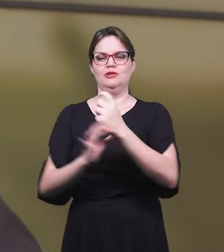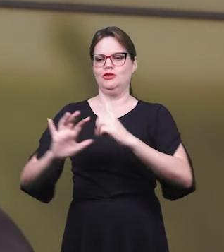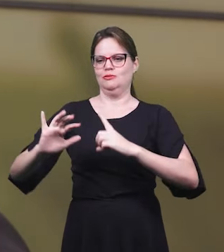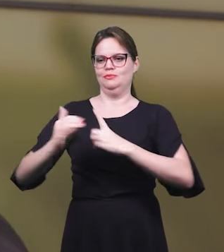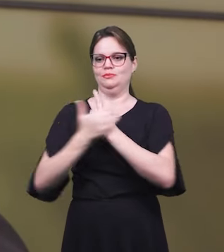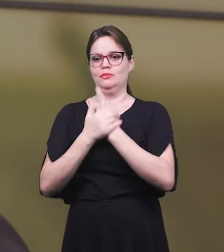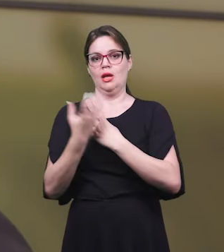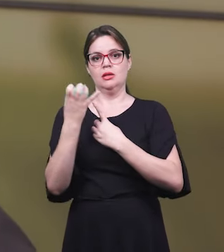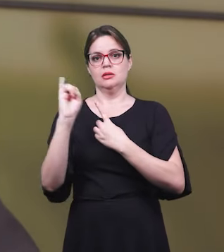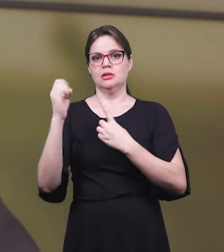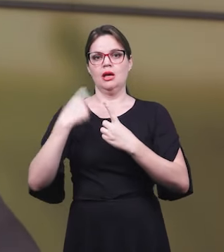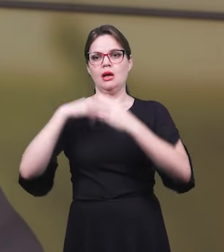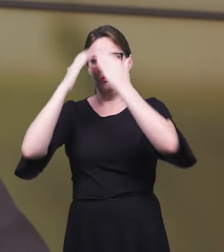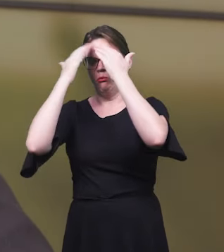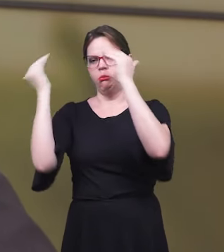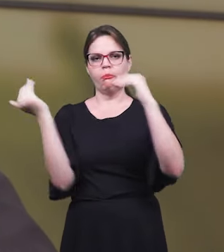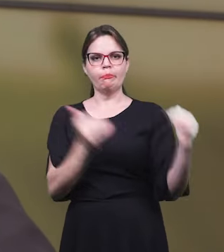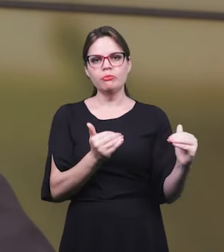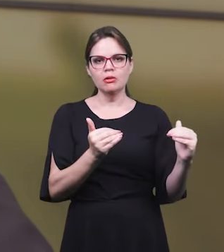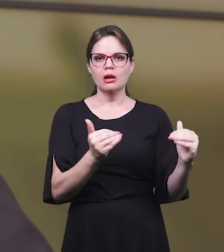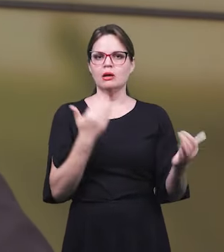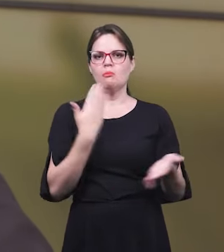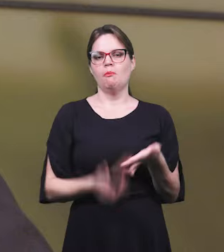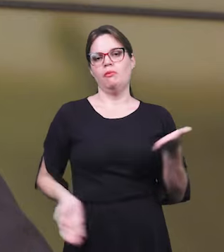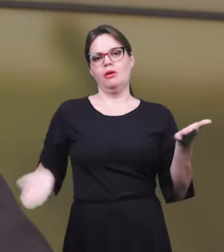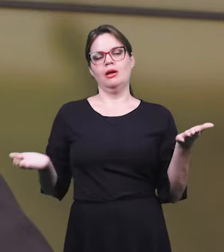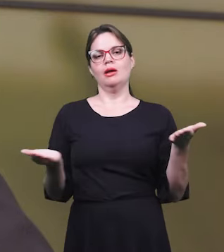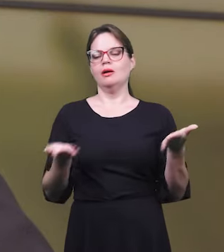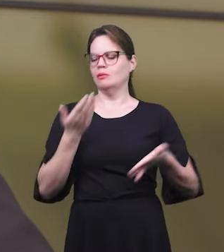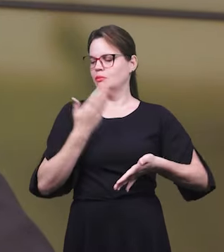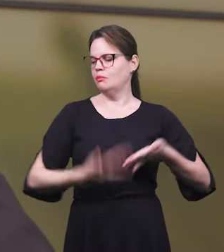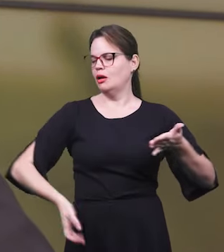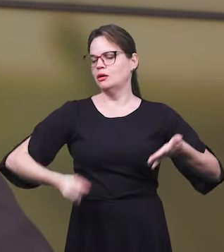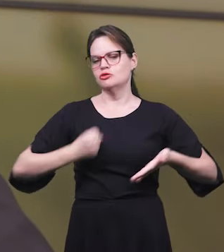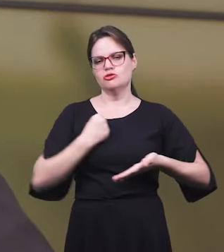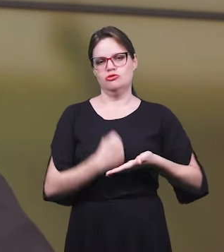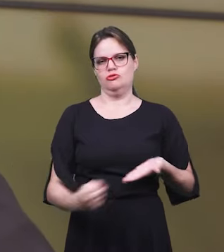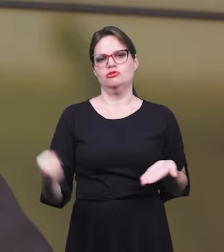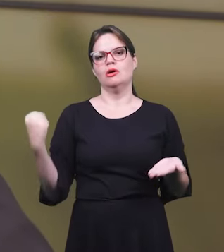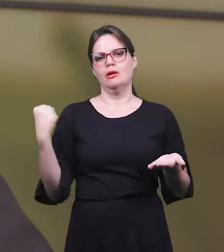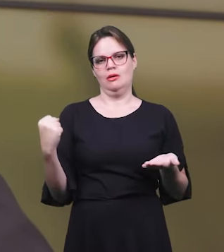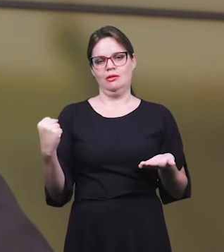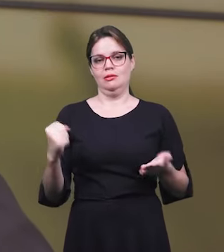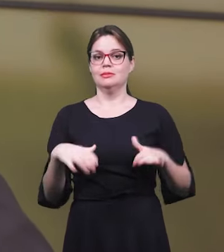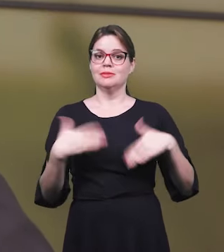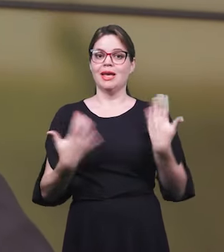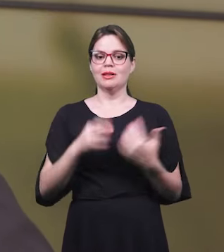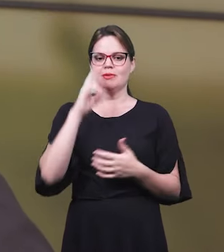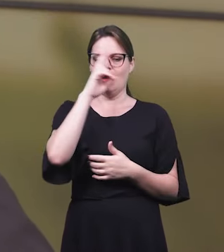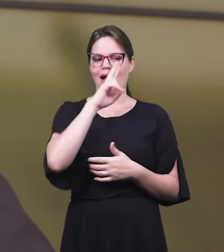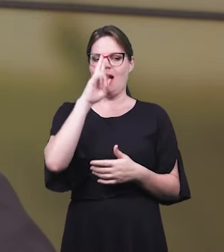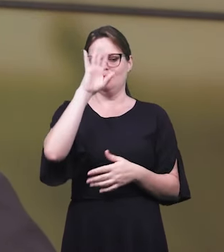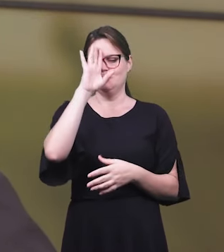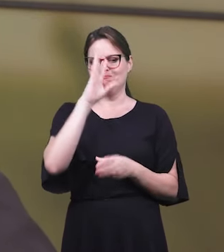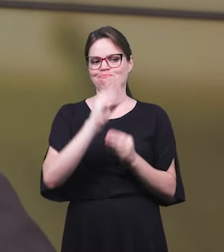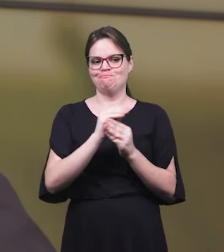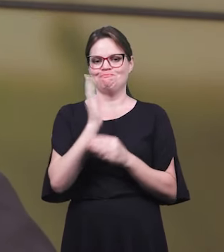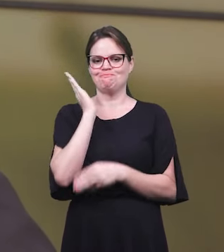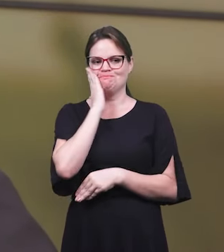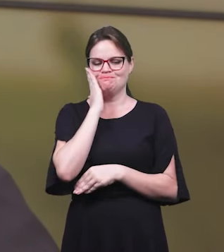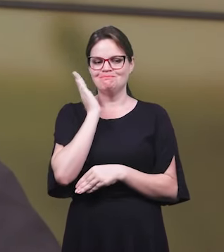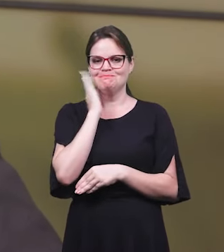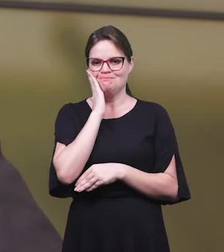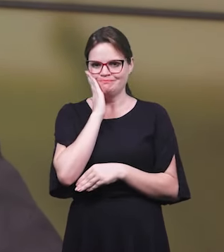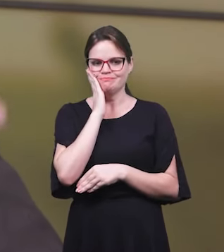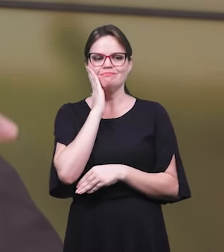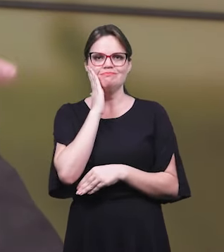sair fora, a gente está sujeito, né? E ali Raabe entendeu, porque quando os espíritos, quando